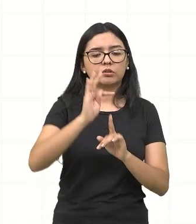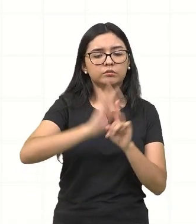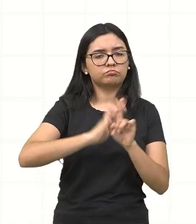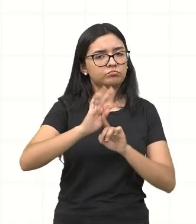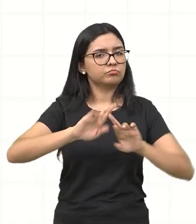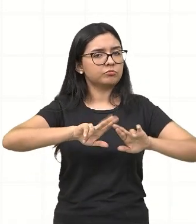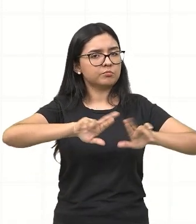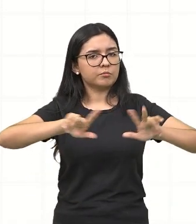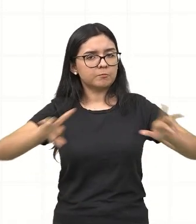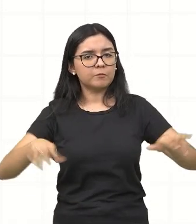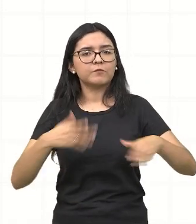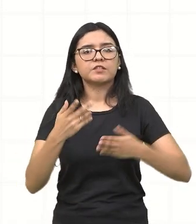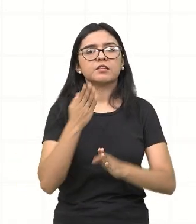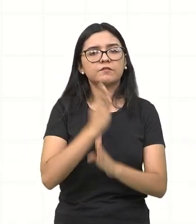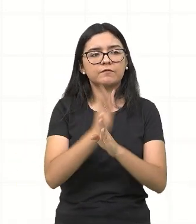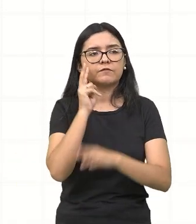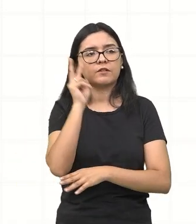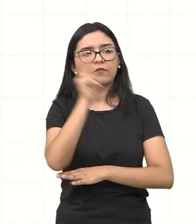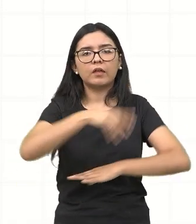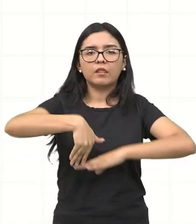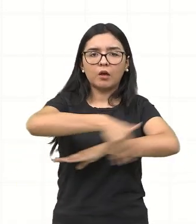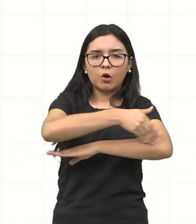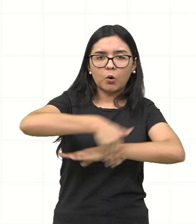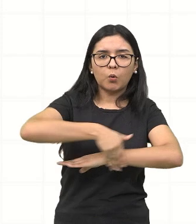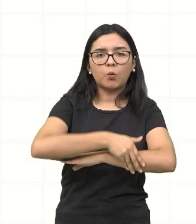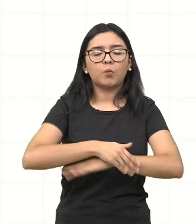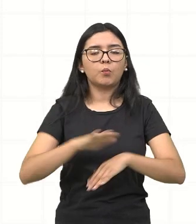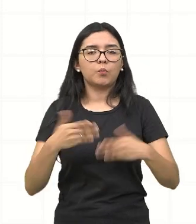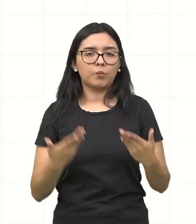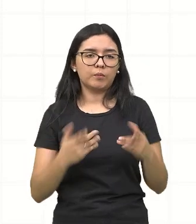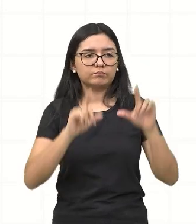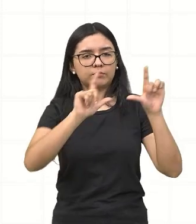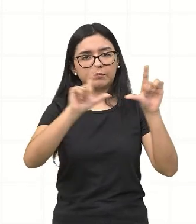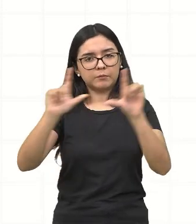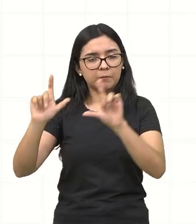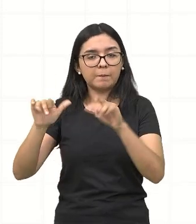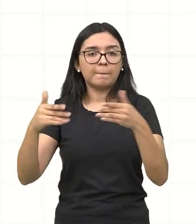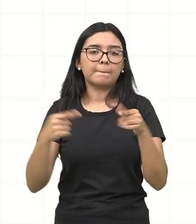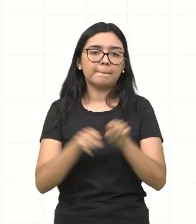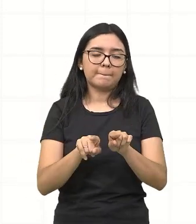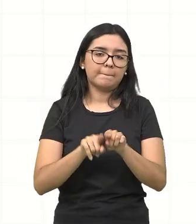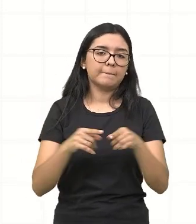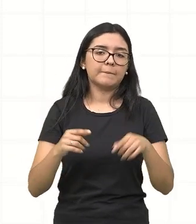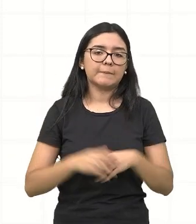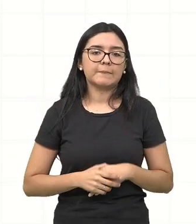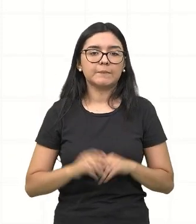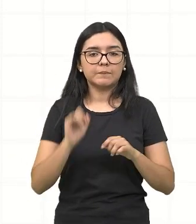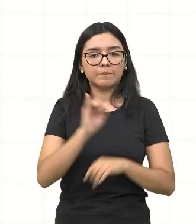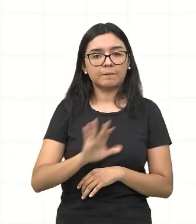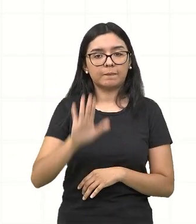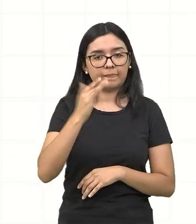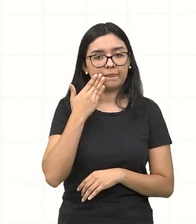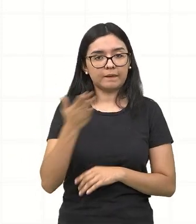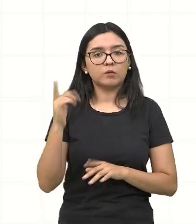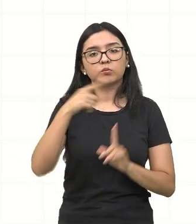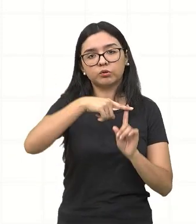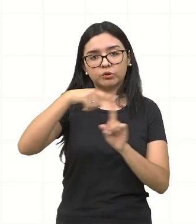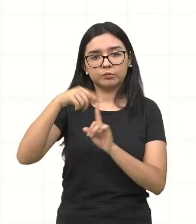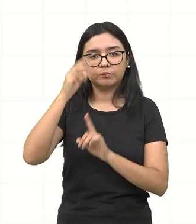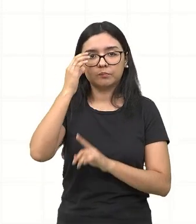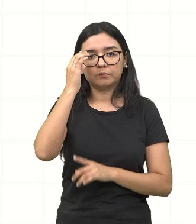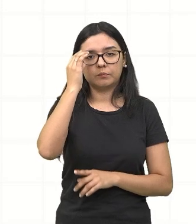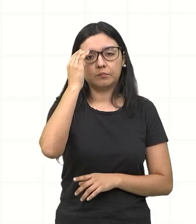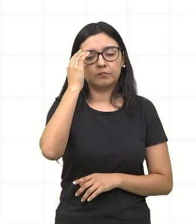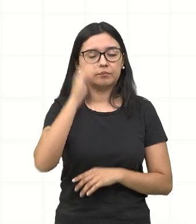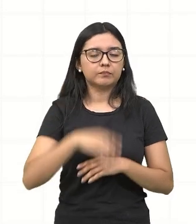vias públicas, onde é medida a temperatura do ambiente. E aí nós temos aí um termômetro. E nesse termômetro